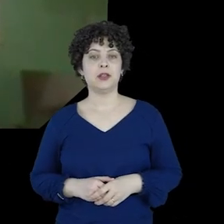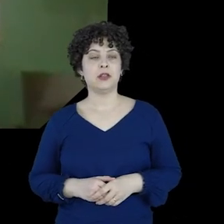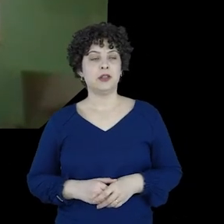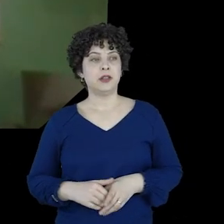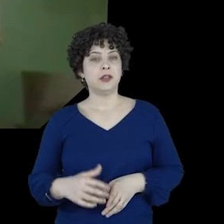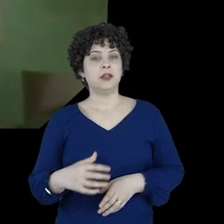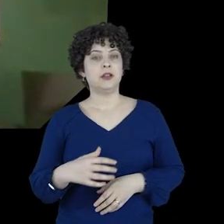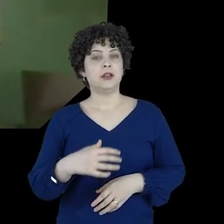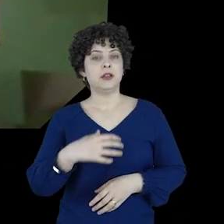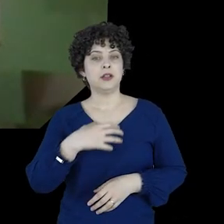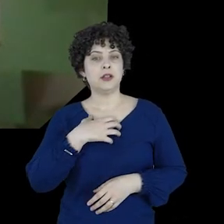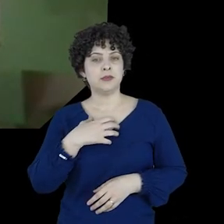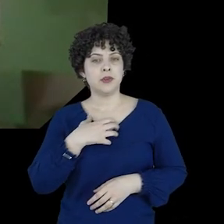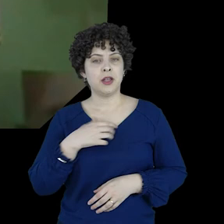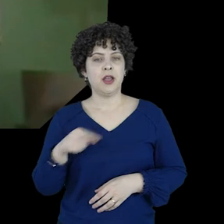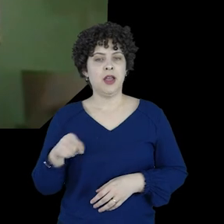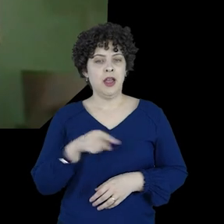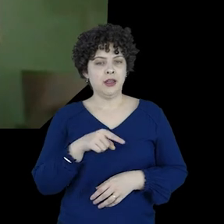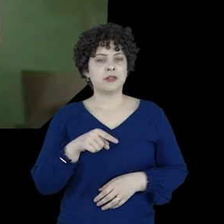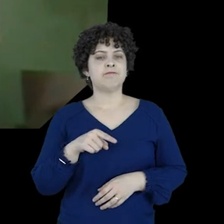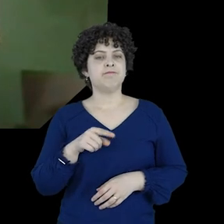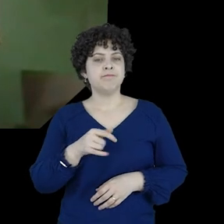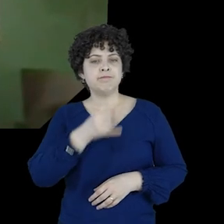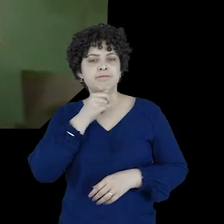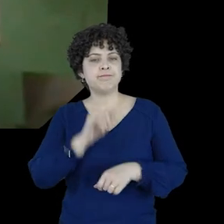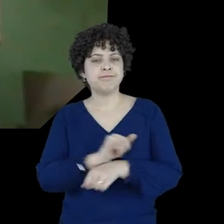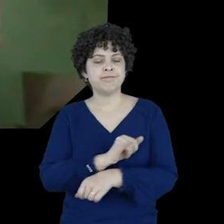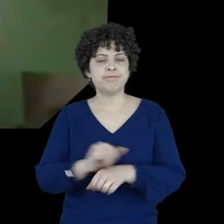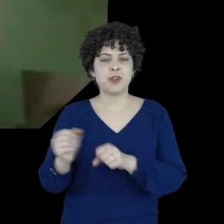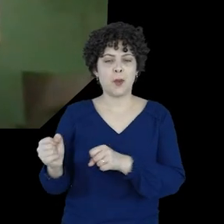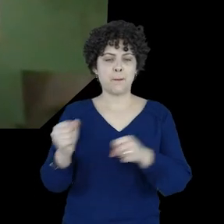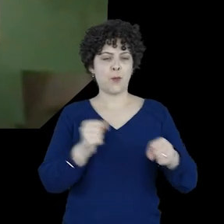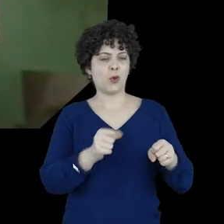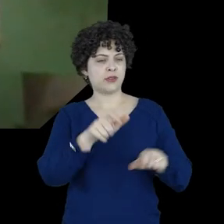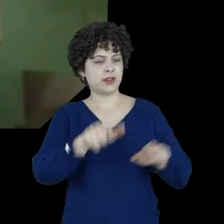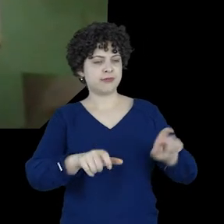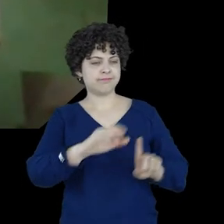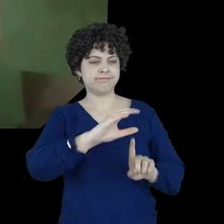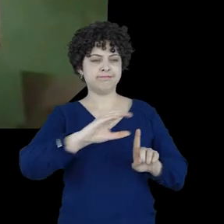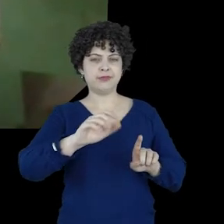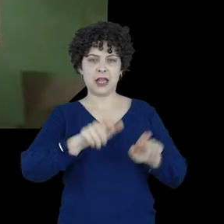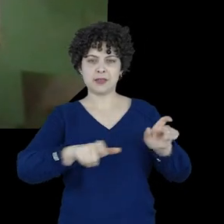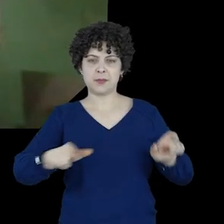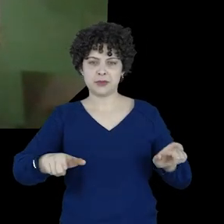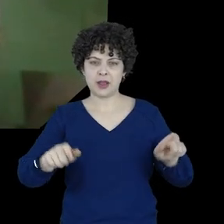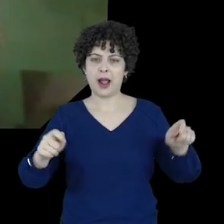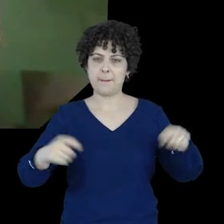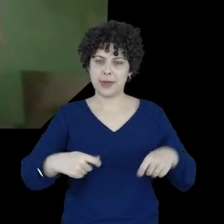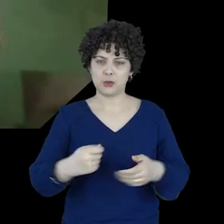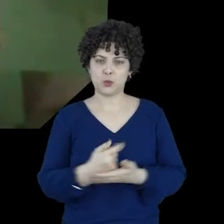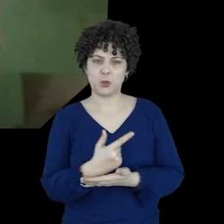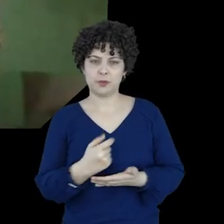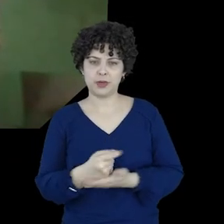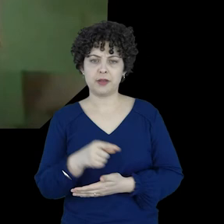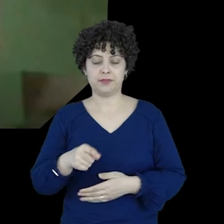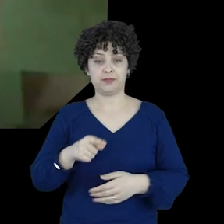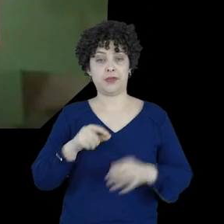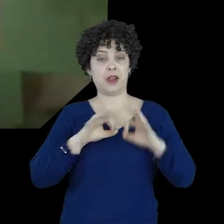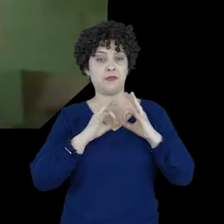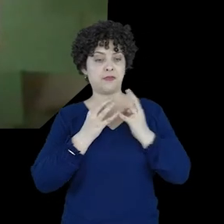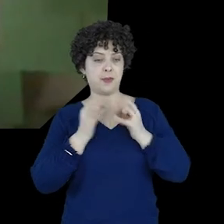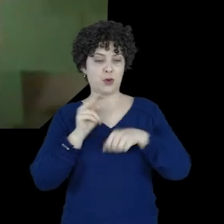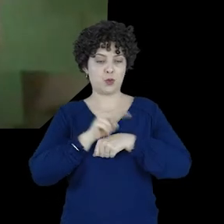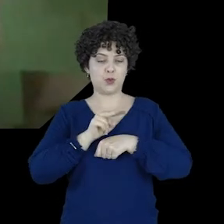E sentimos que essa seria uma das maneiras de empoderar os consumidores de forma que os